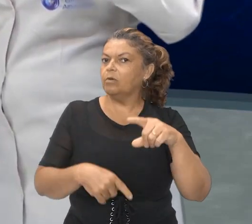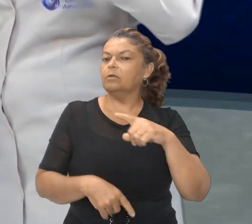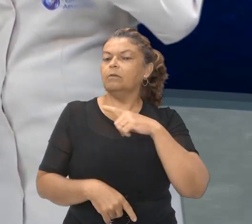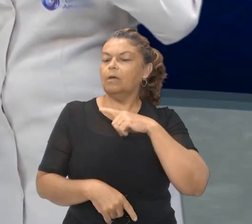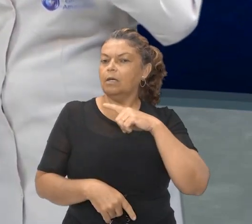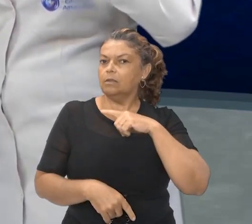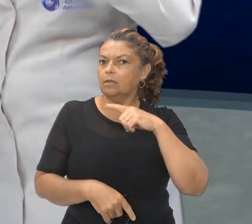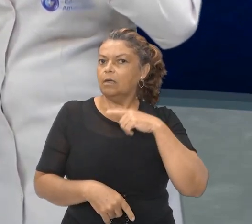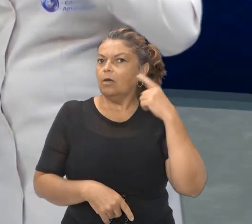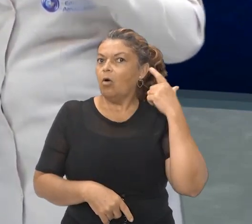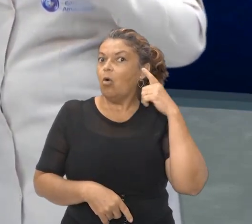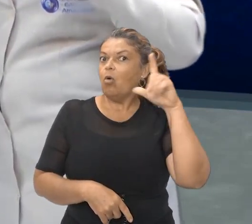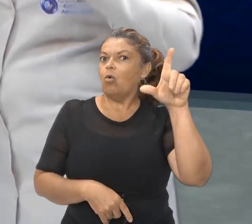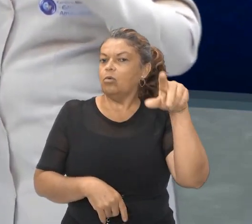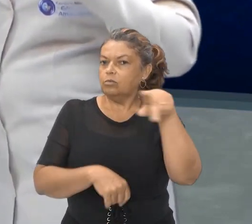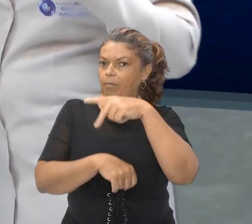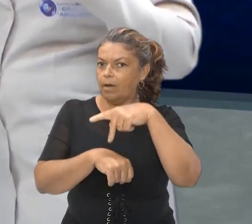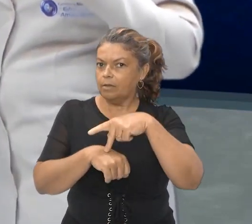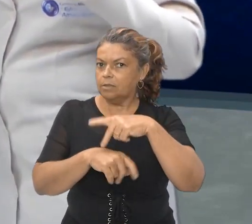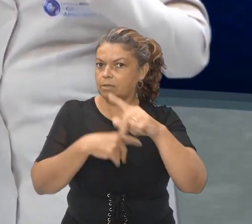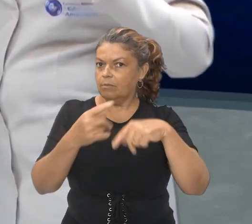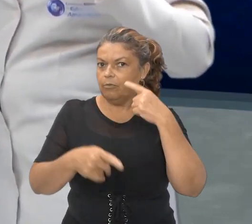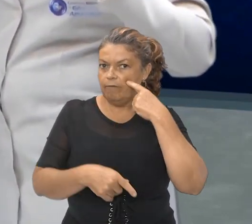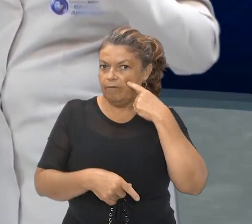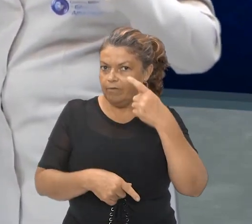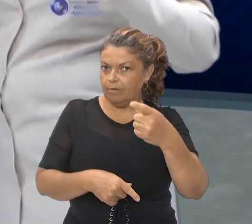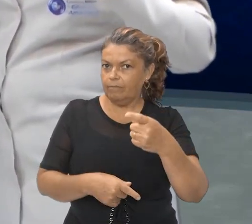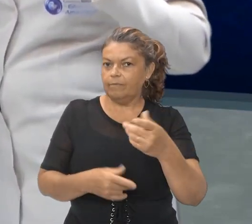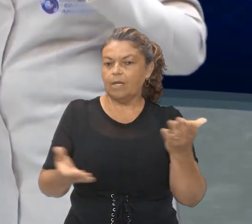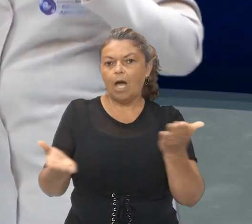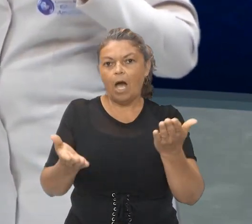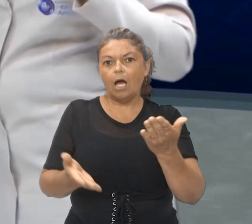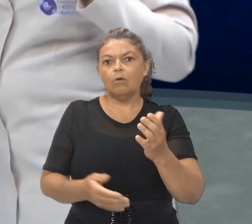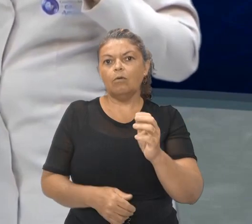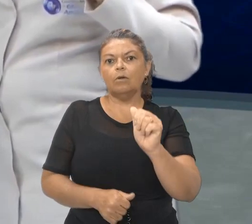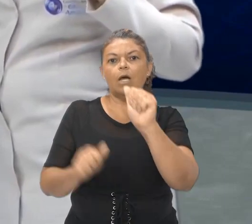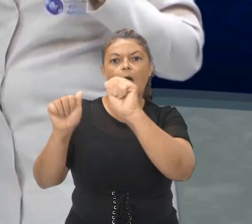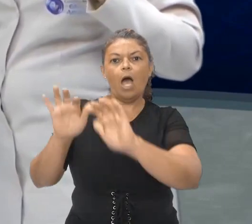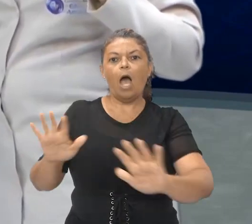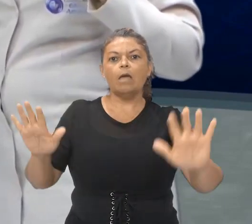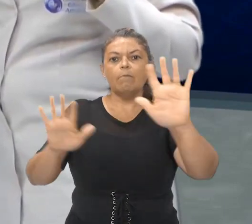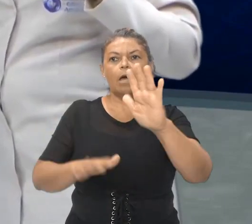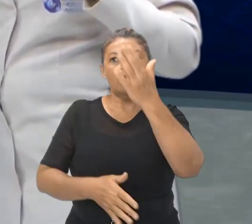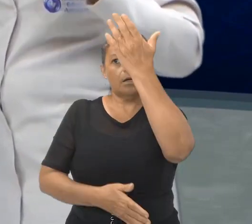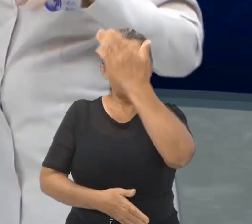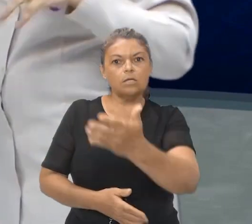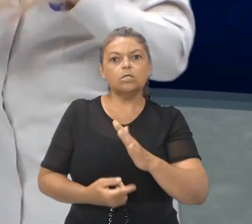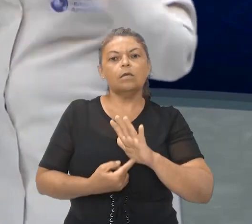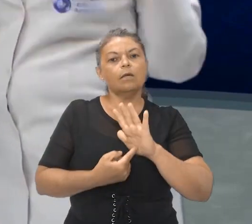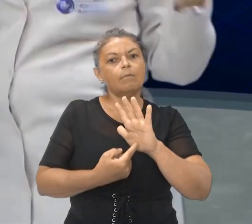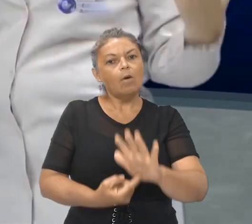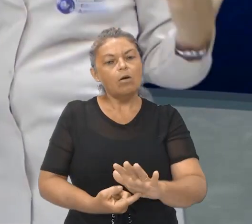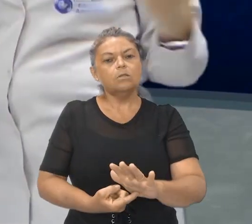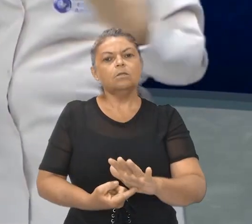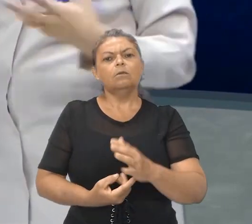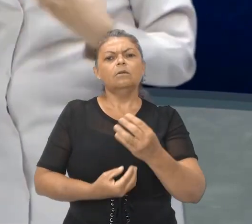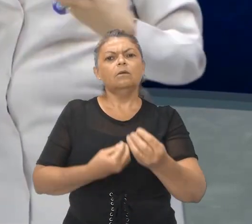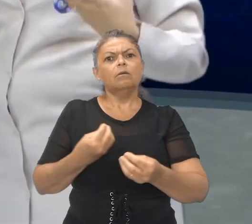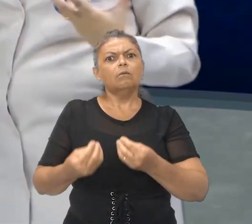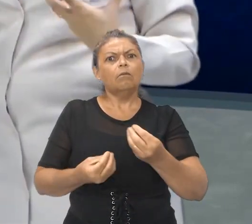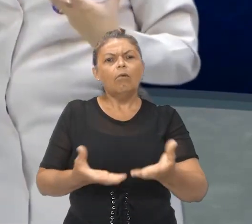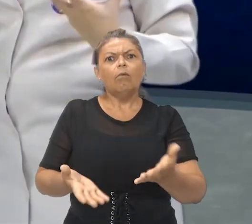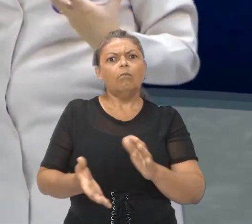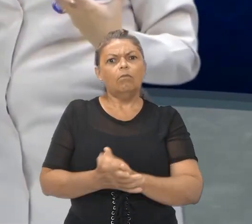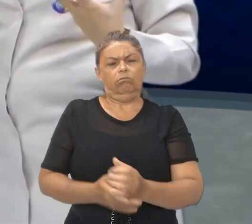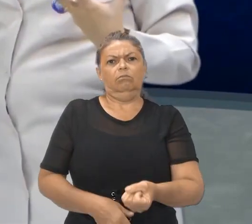vocês daqui a pouco vão ver, tá? Nós estamos aqui vendo então essa imagem que ela demonstra como é que um grande império vai